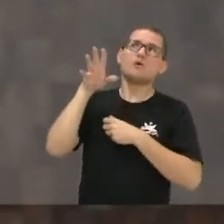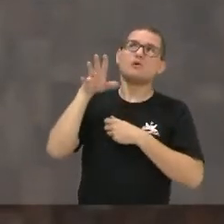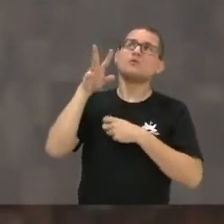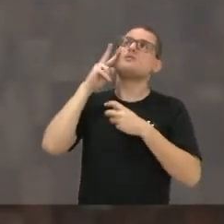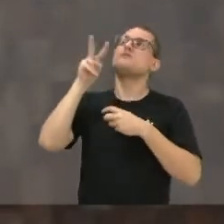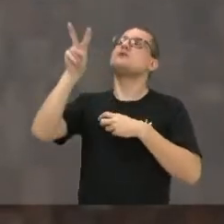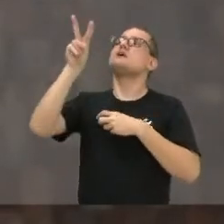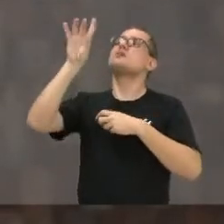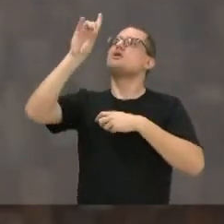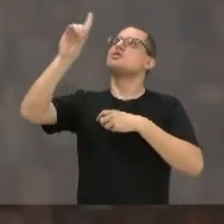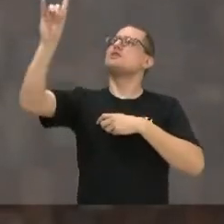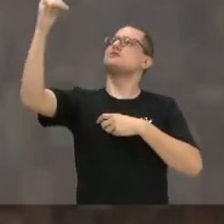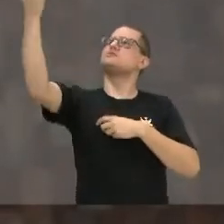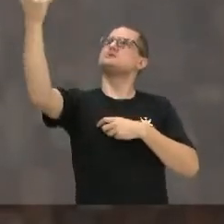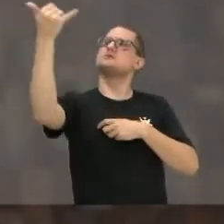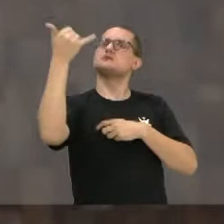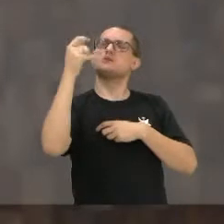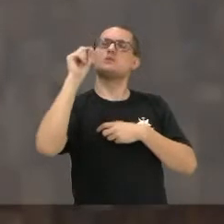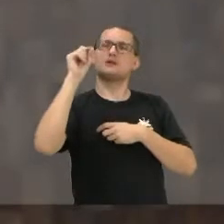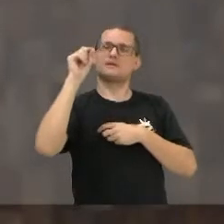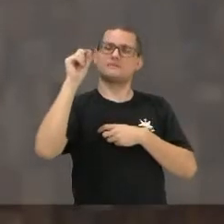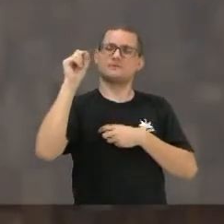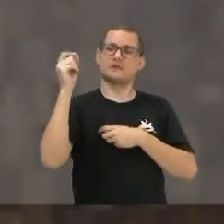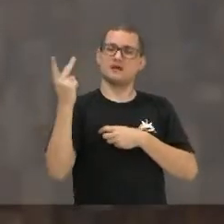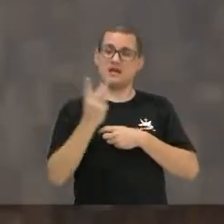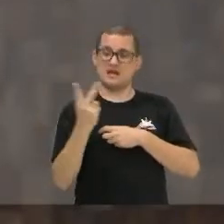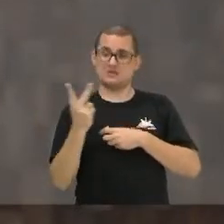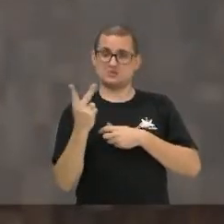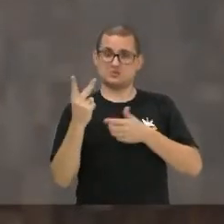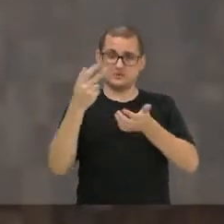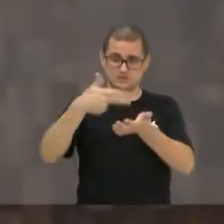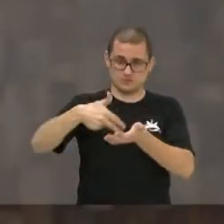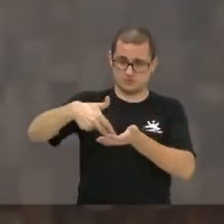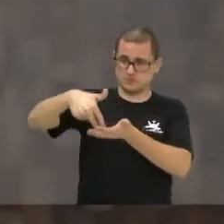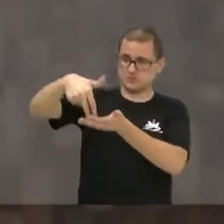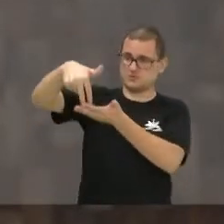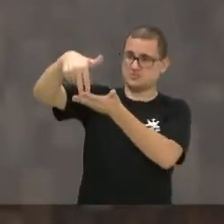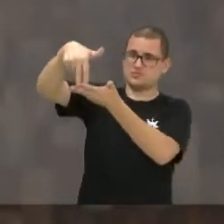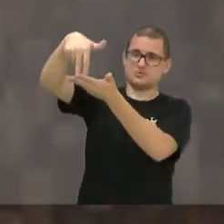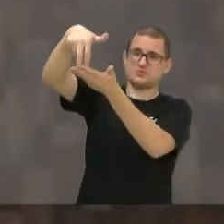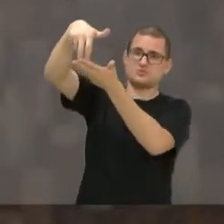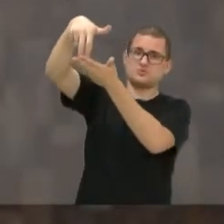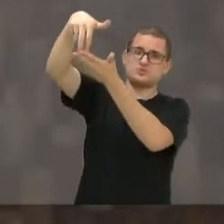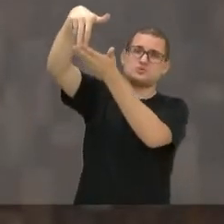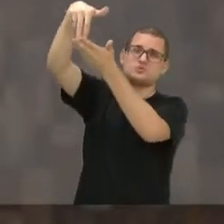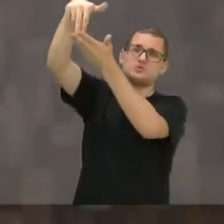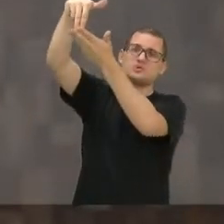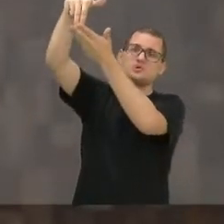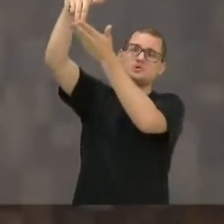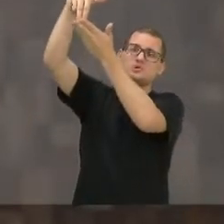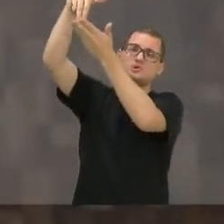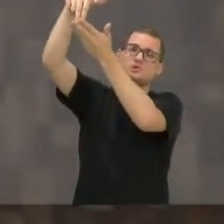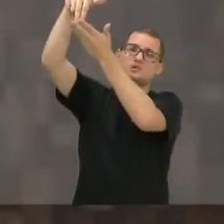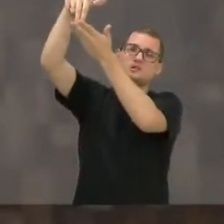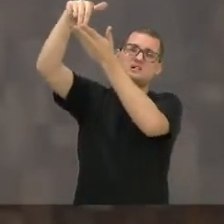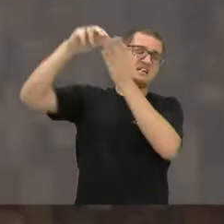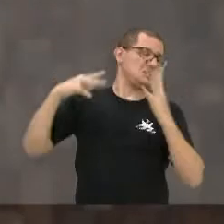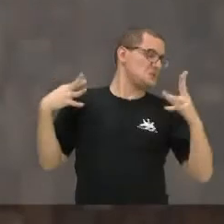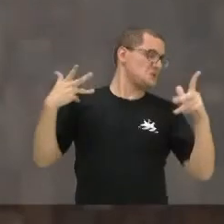dizia subi para que e subiram para o céu na nuvem e seus inimigos os